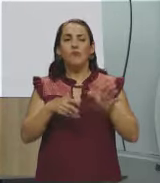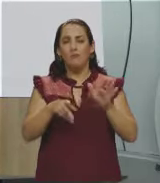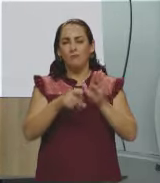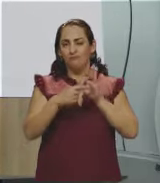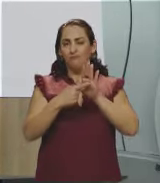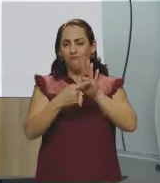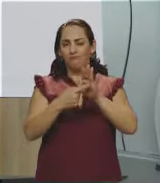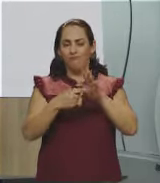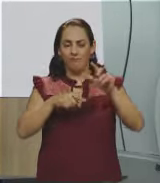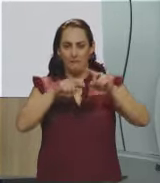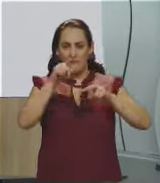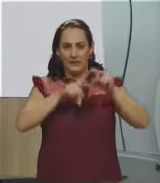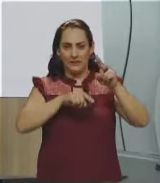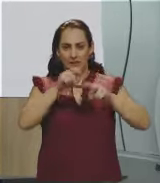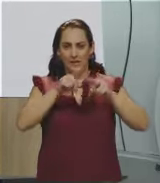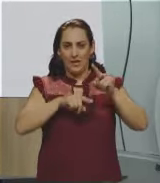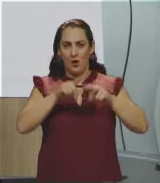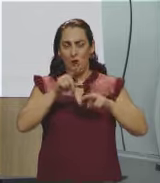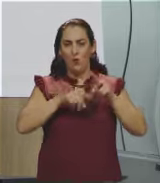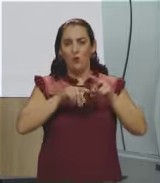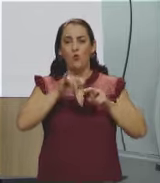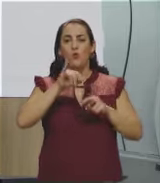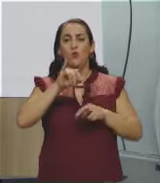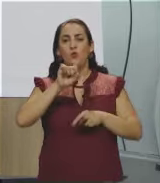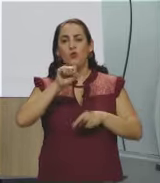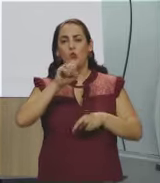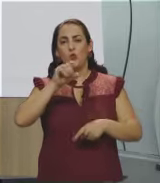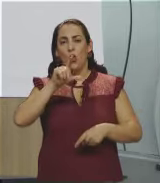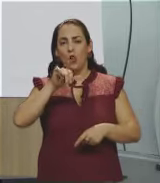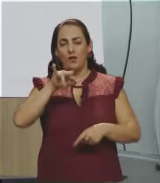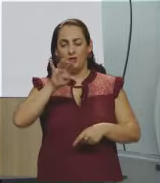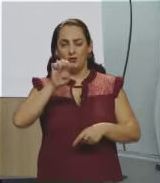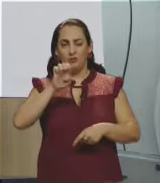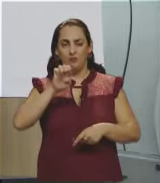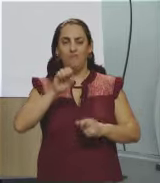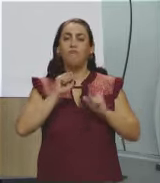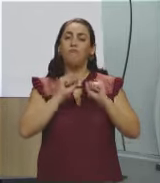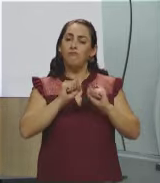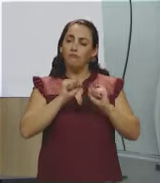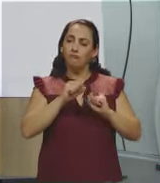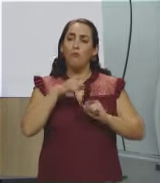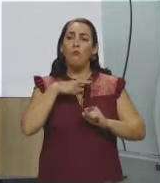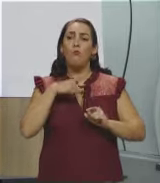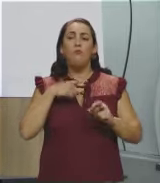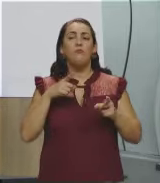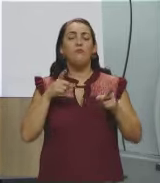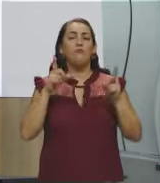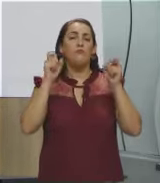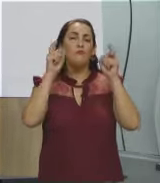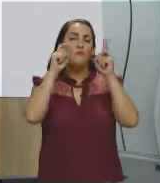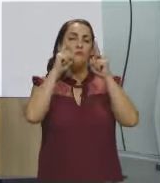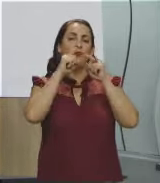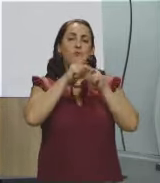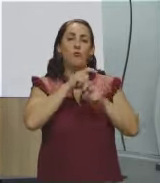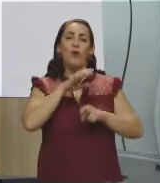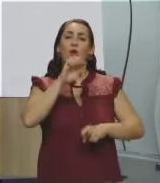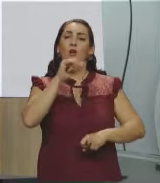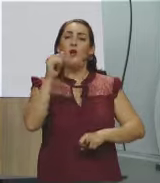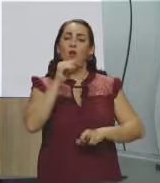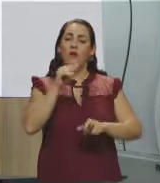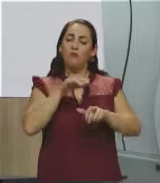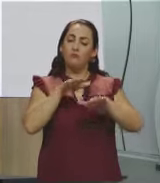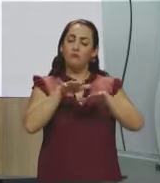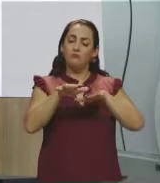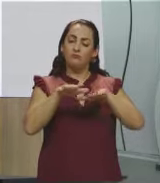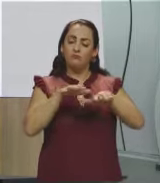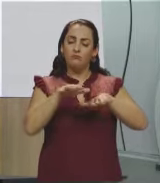elétrico, você pode ter uma maior ou menor dificuldade para que esses elétrons livres se movimentem pela estrutura do